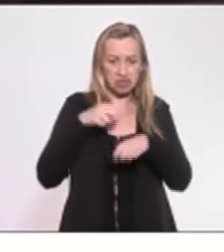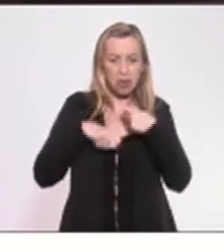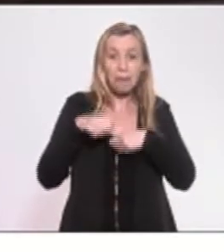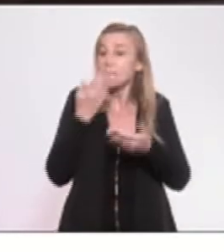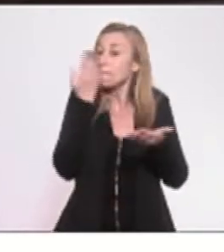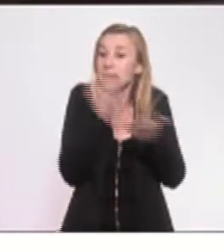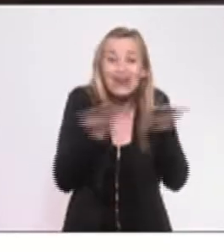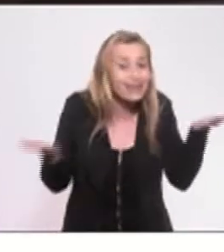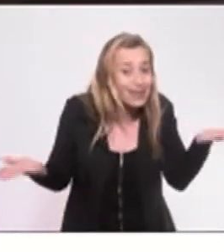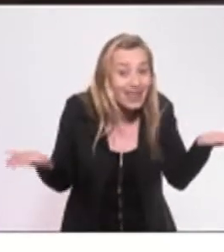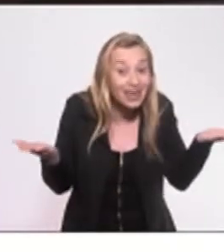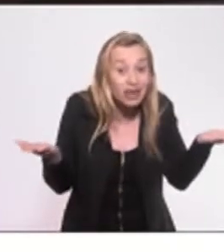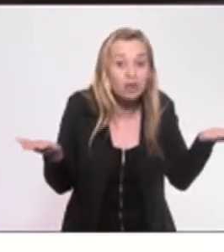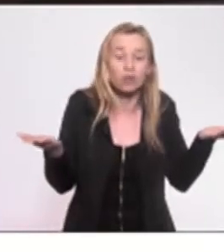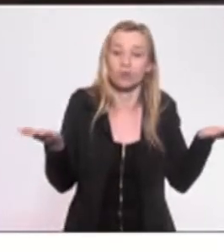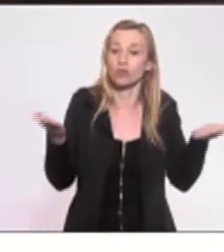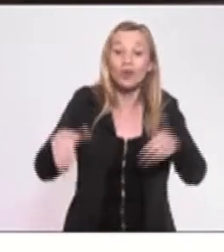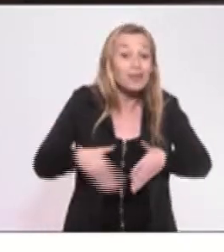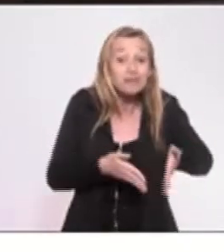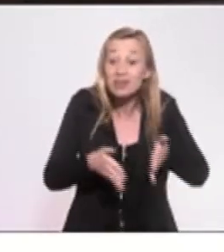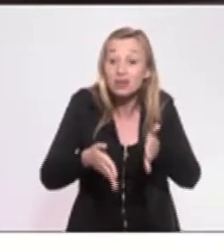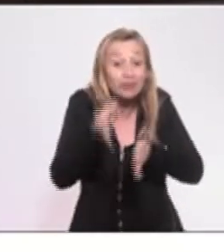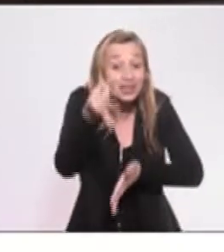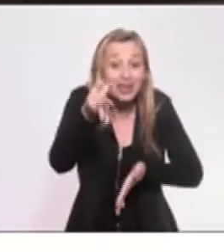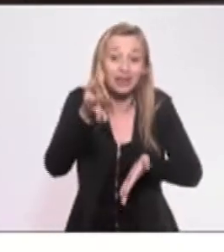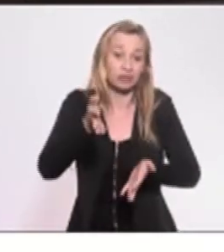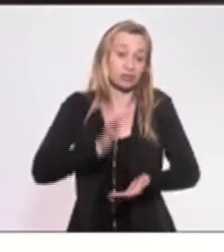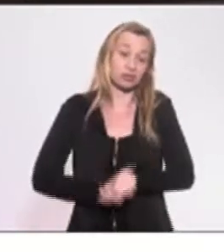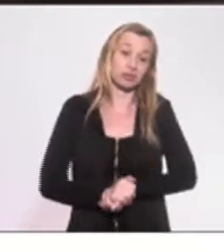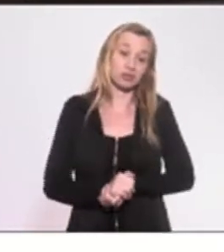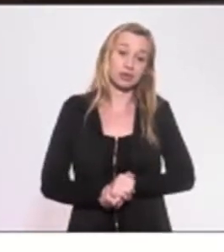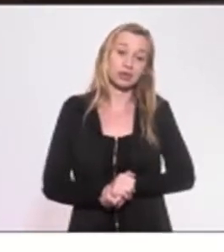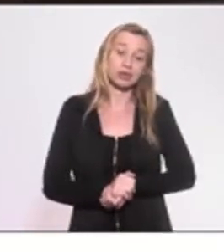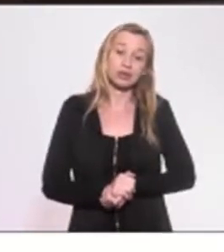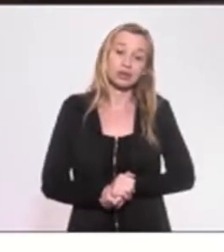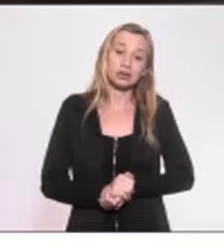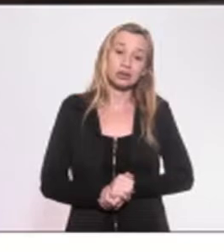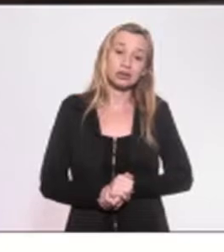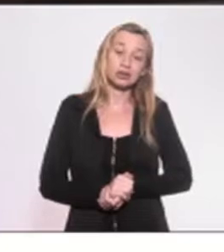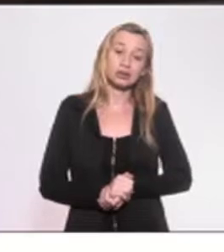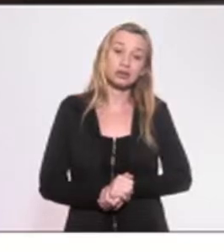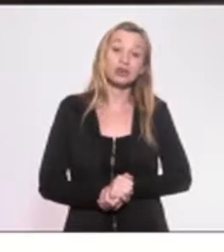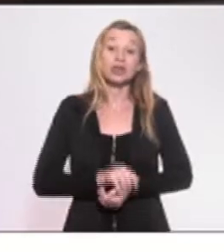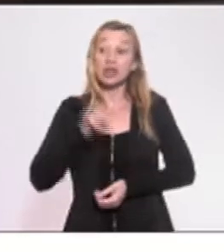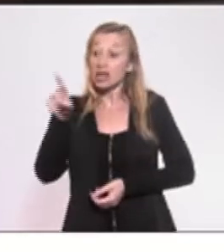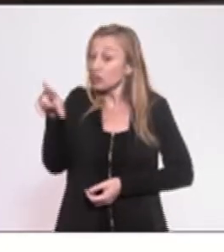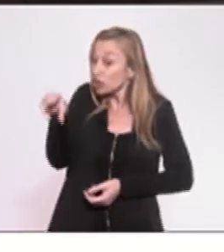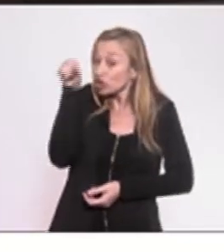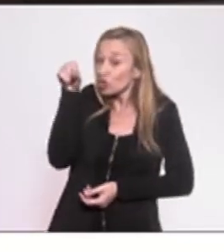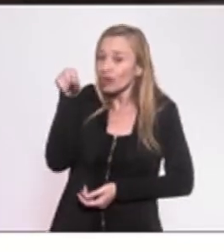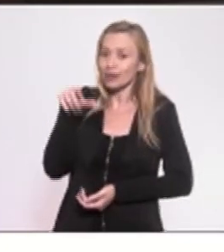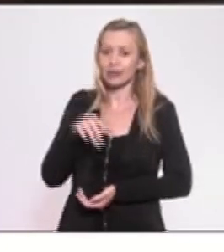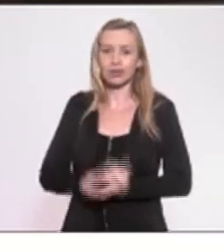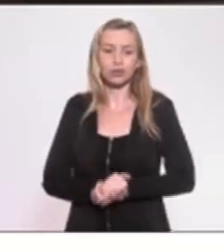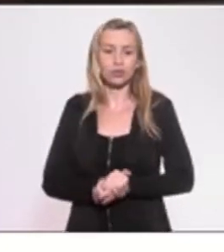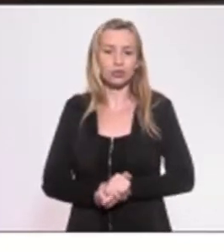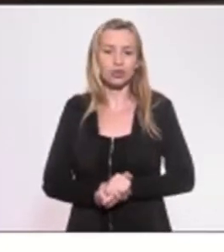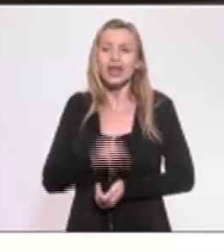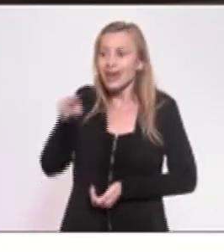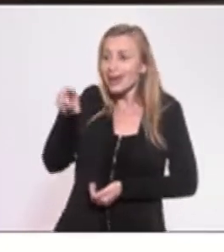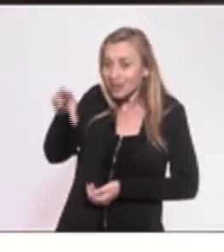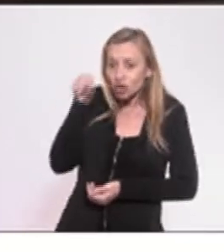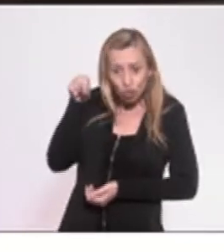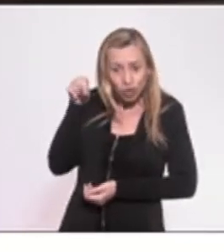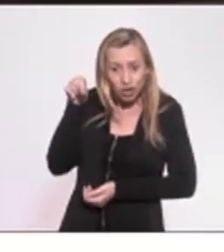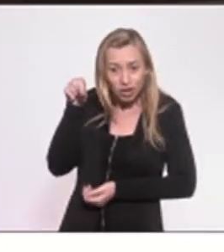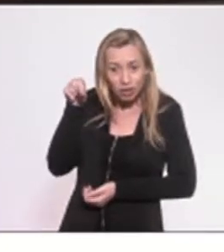perderam o rumo total da finalidade que eles foram eleitos. Eles foram